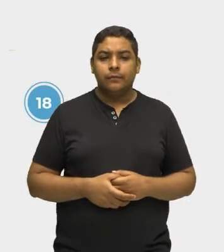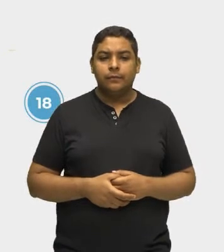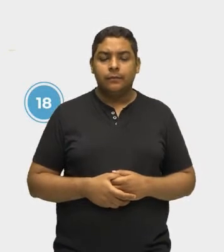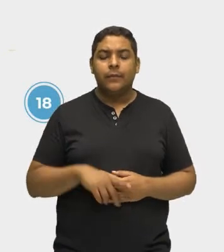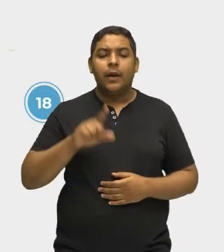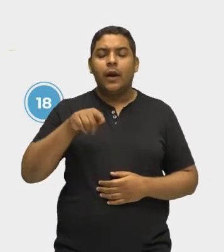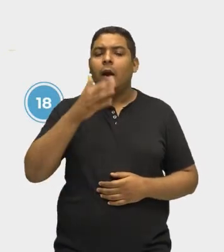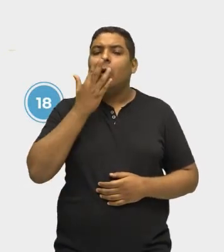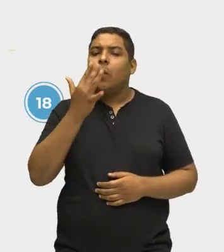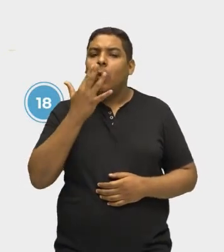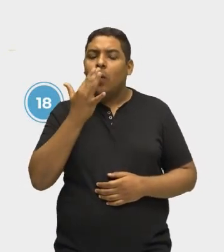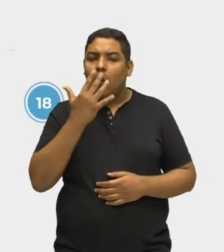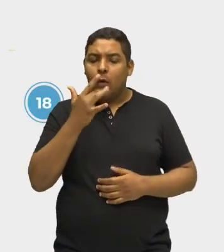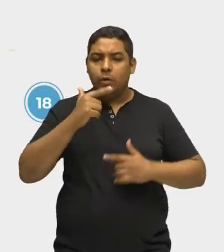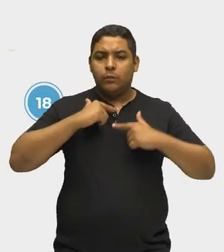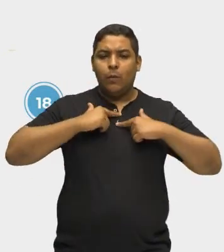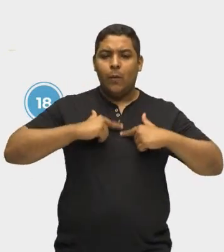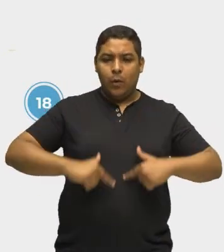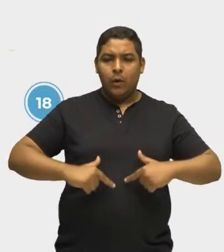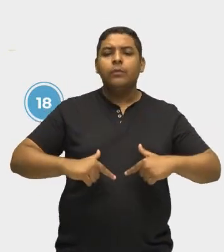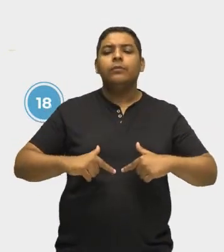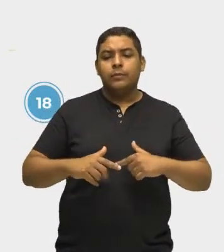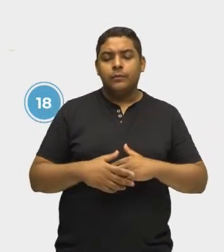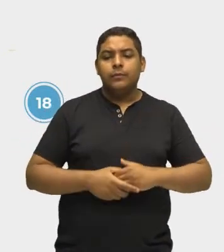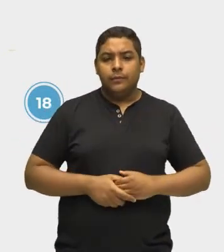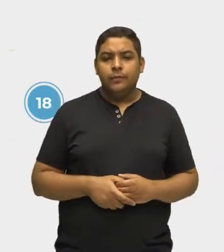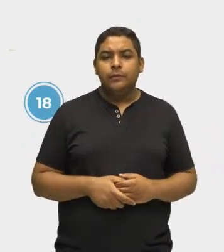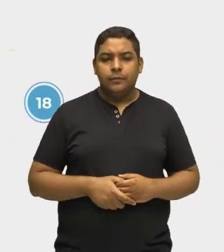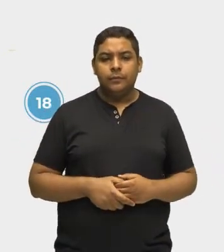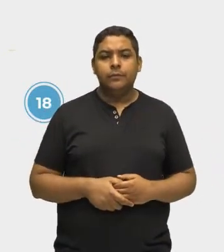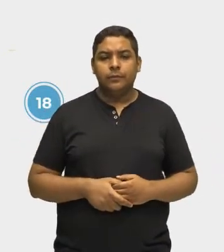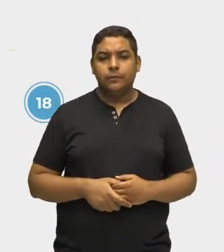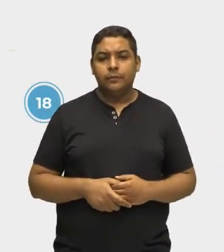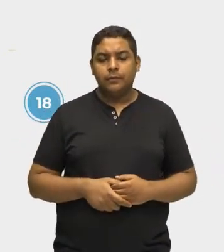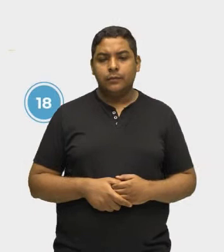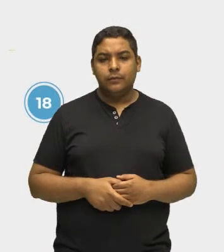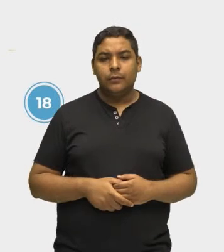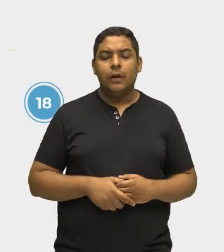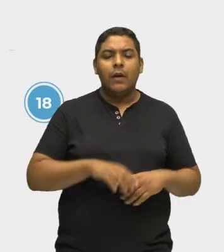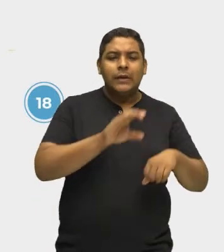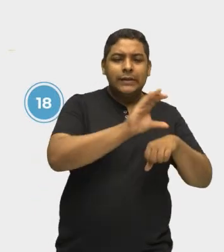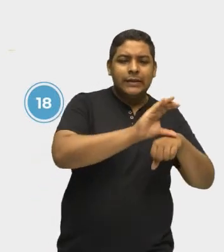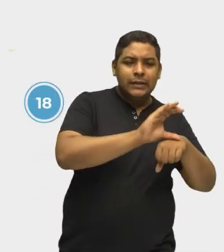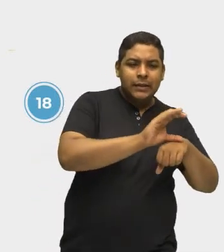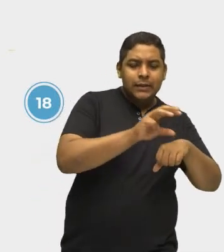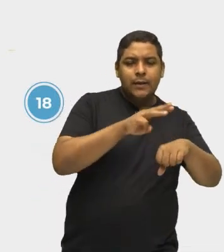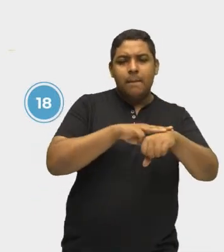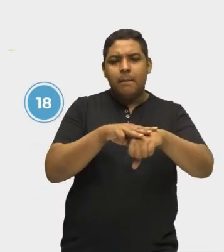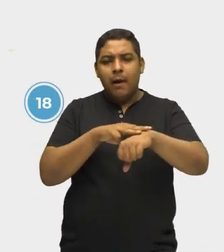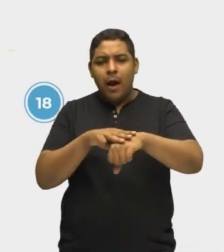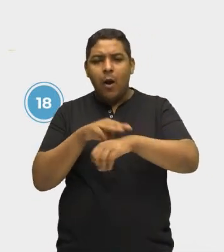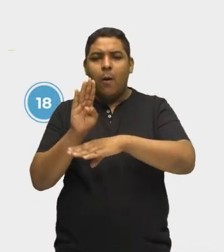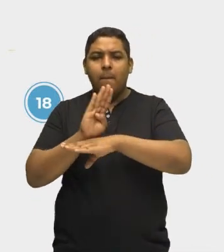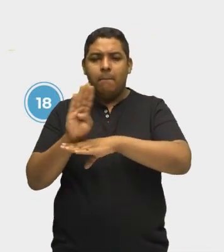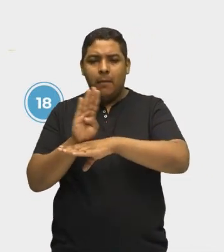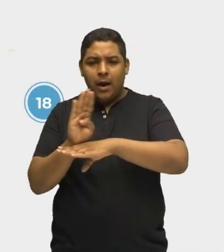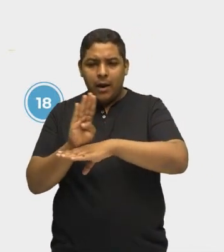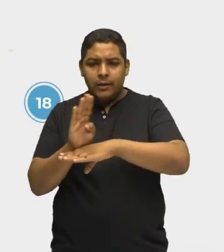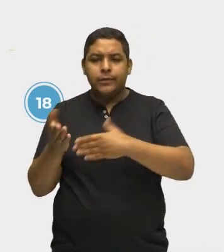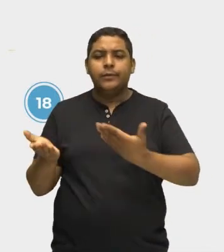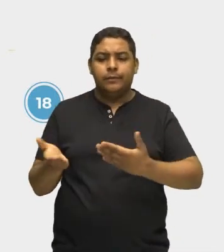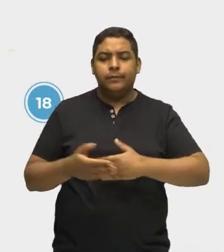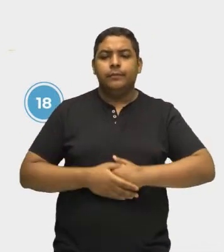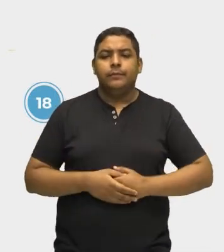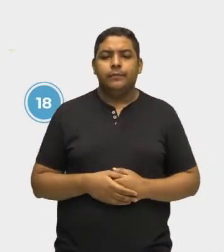cores neutras, que variam entre tonalidades de cinza, do marrom e do bege. Então, as cores